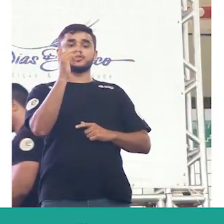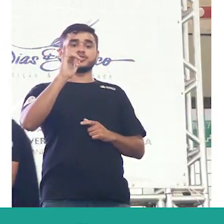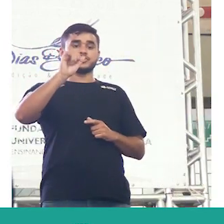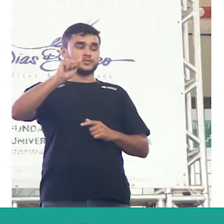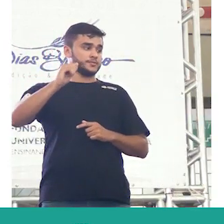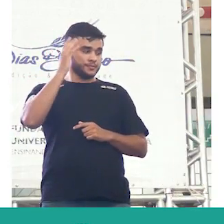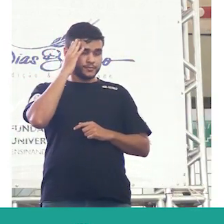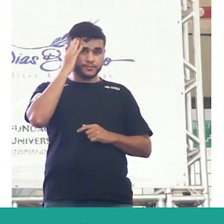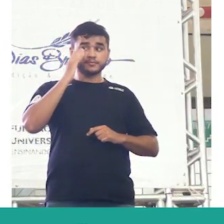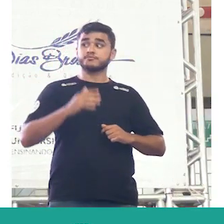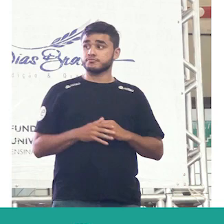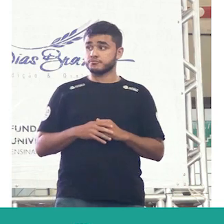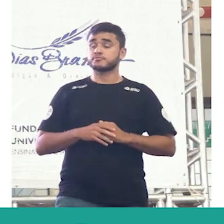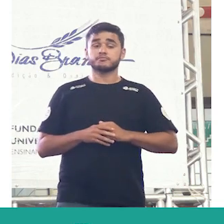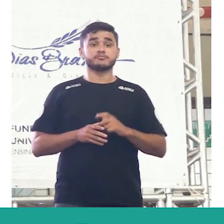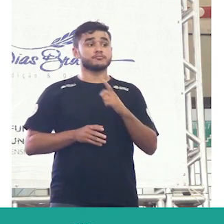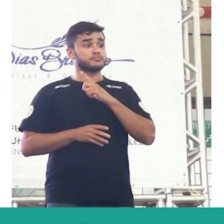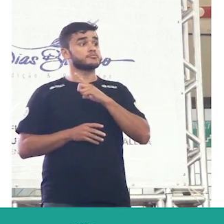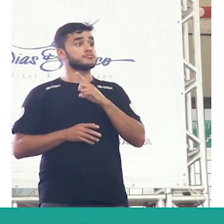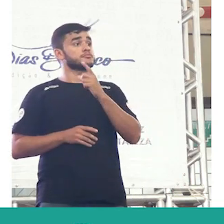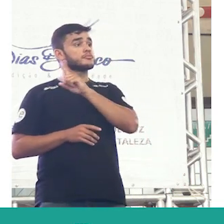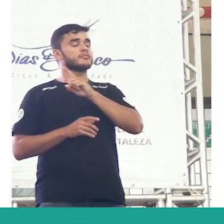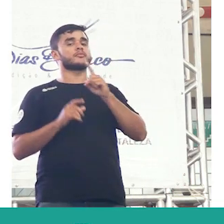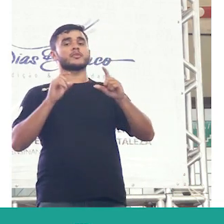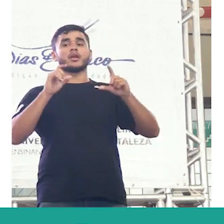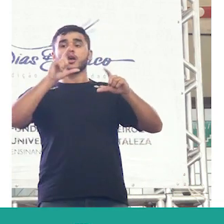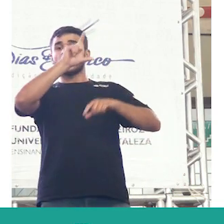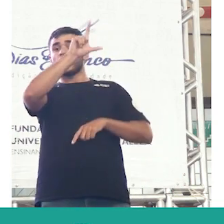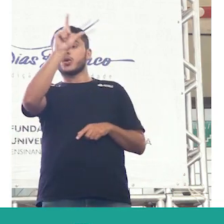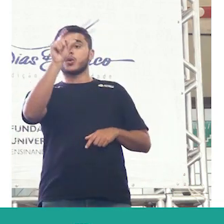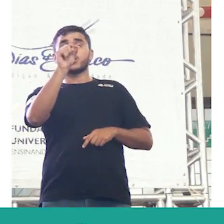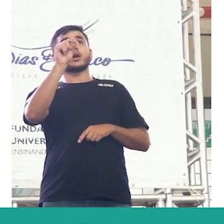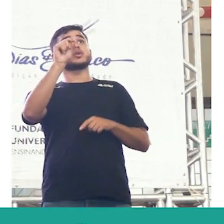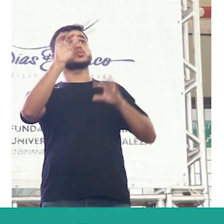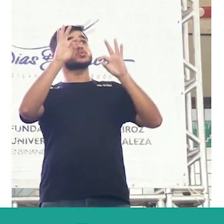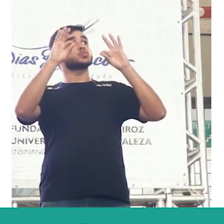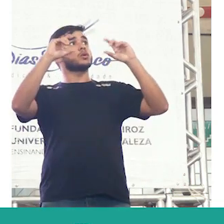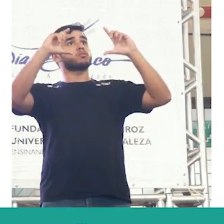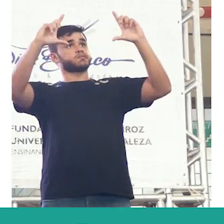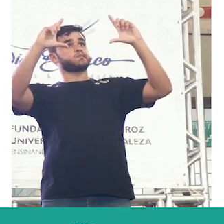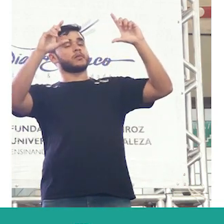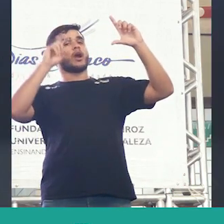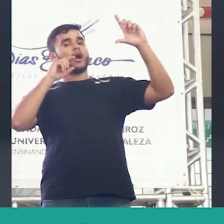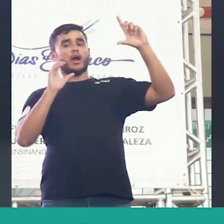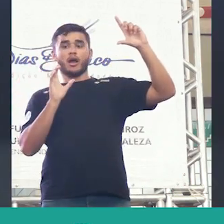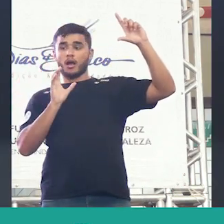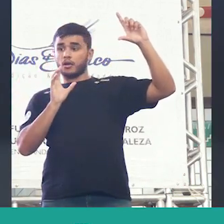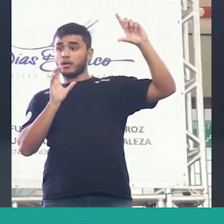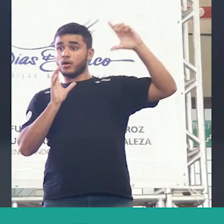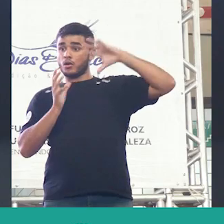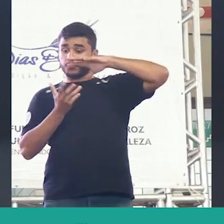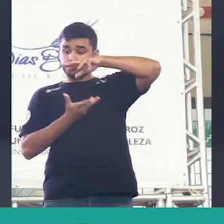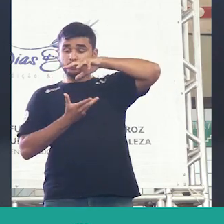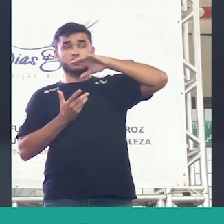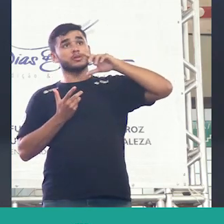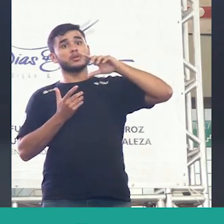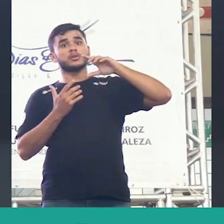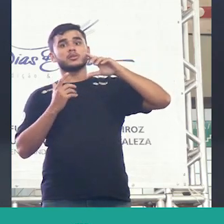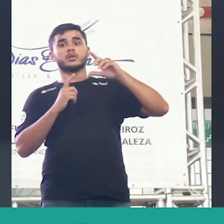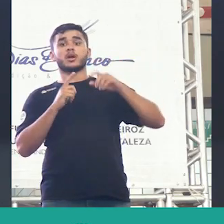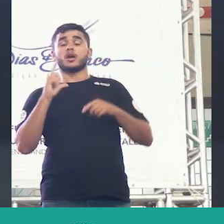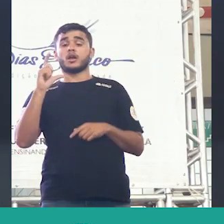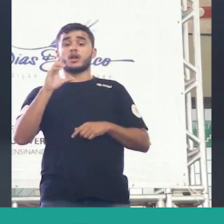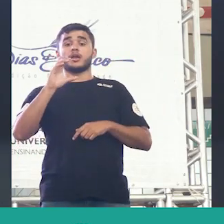branquinha fica totalmente voltada para a Terra. Por isso que a gente vê a lua cheia totalmente. E a lua crescente, a lua